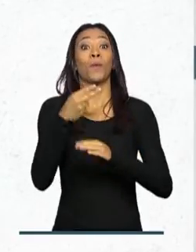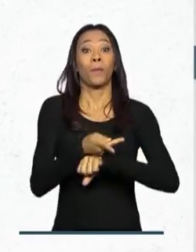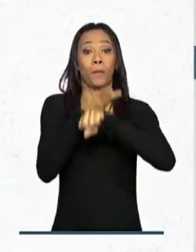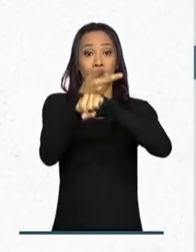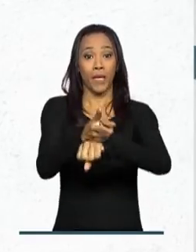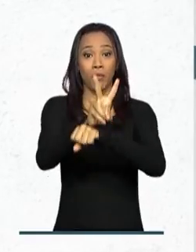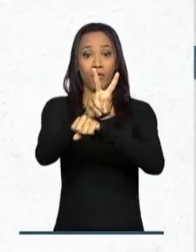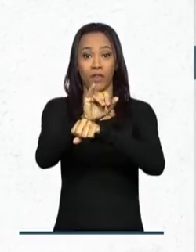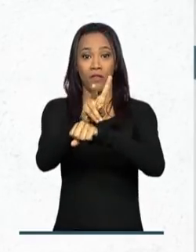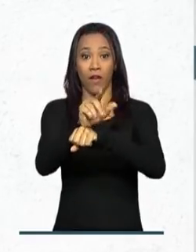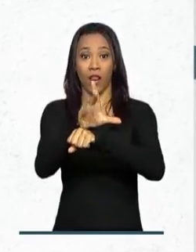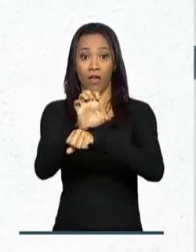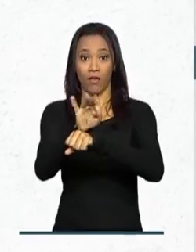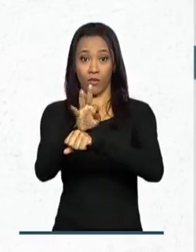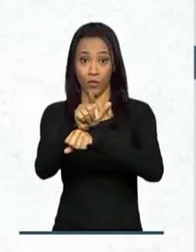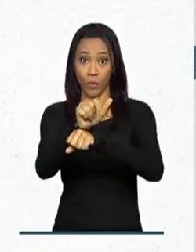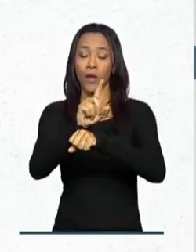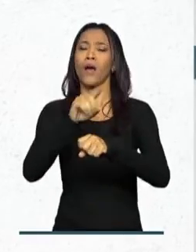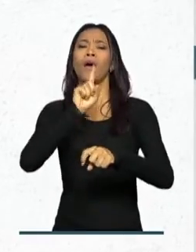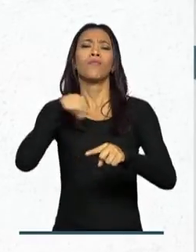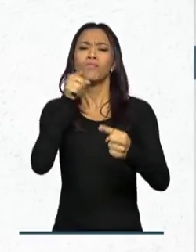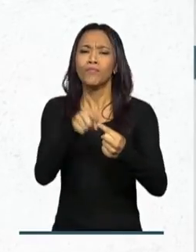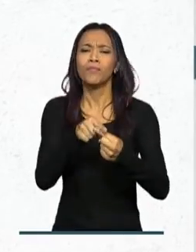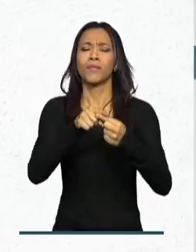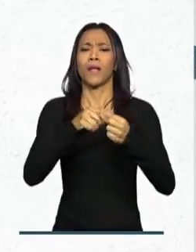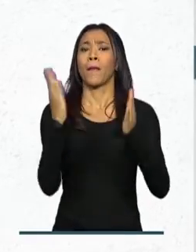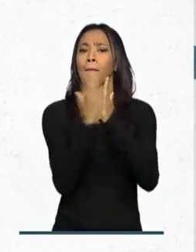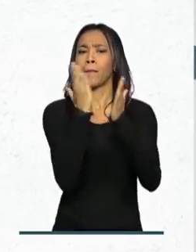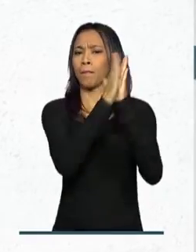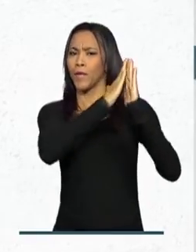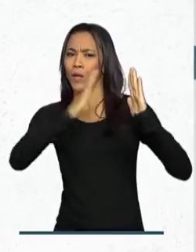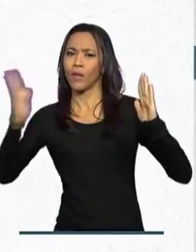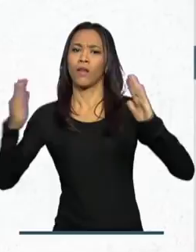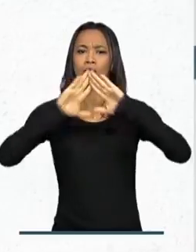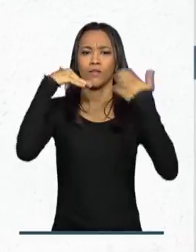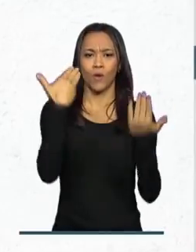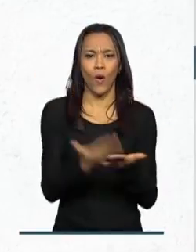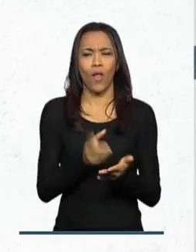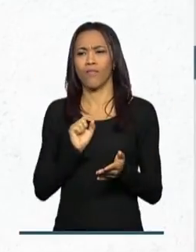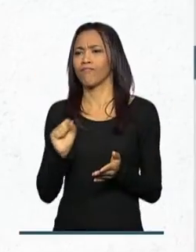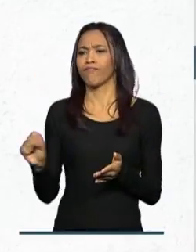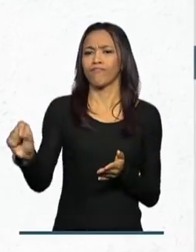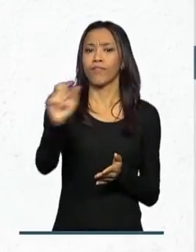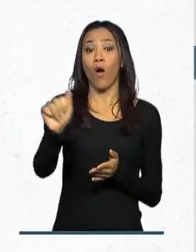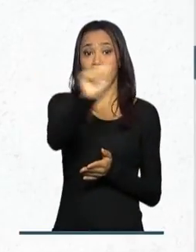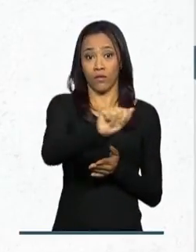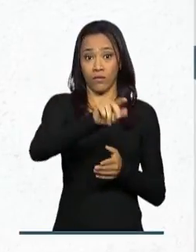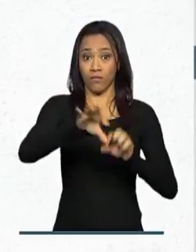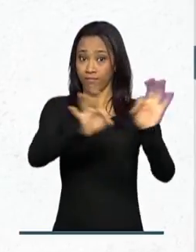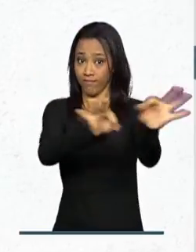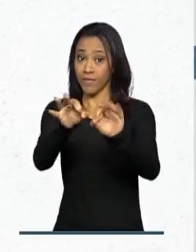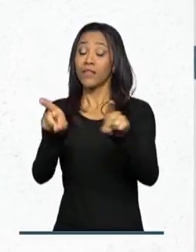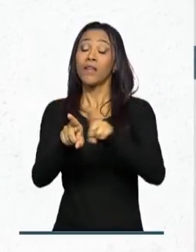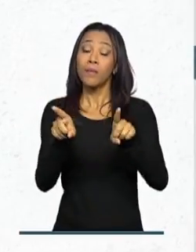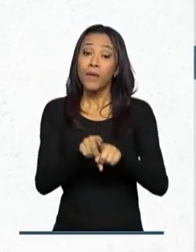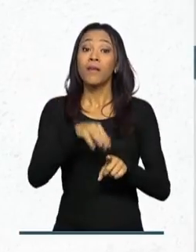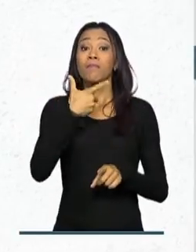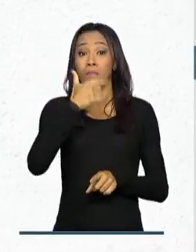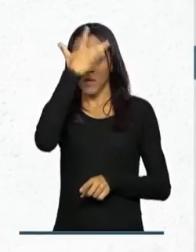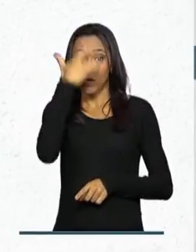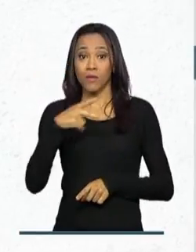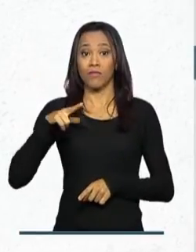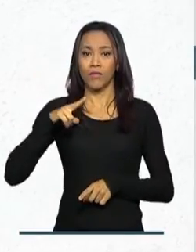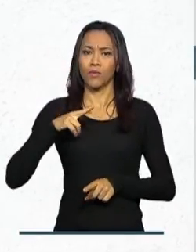Leitura, destinado a iniciativas de bibliotecas, escolas, diversas organizações da sociedade e promotores individuais